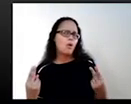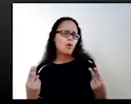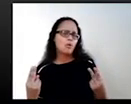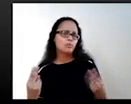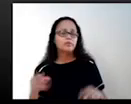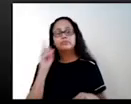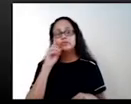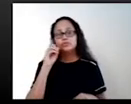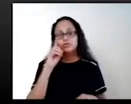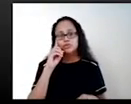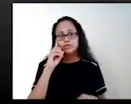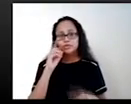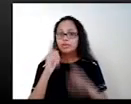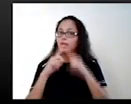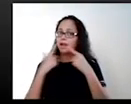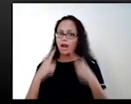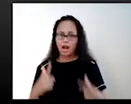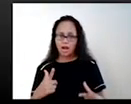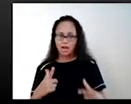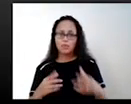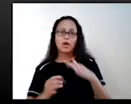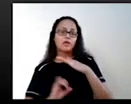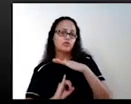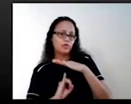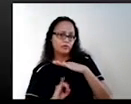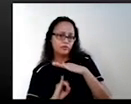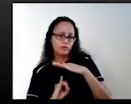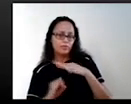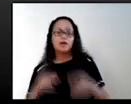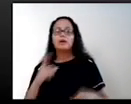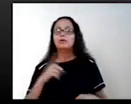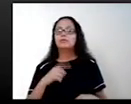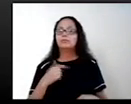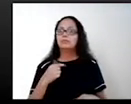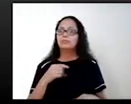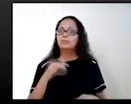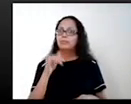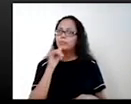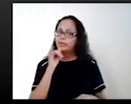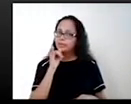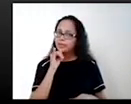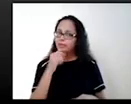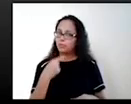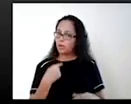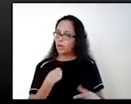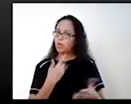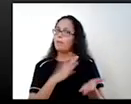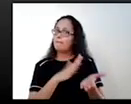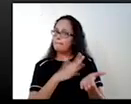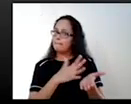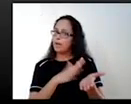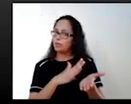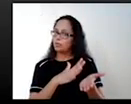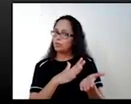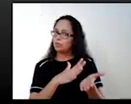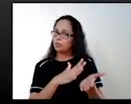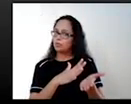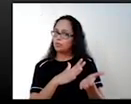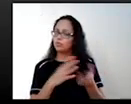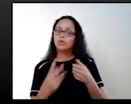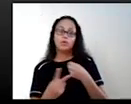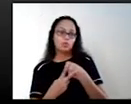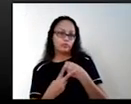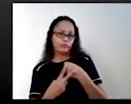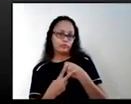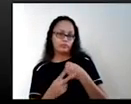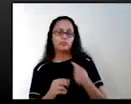na linguagem informal, né, eu tenho eu batuco, por exemplo, que eu conjugo, tem até essa terminação em